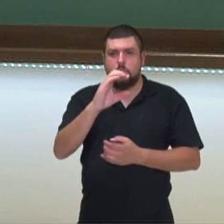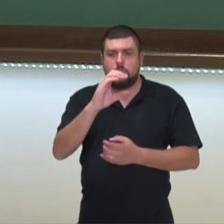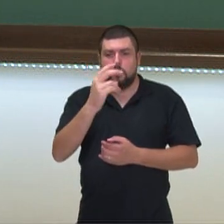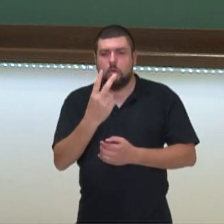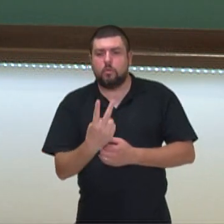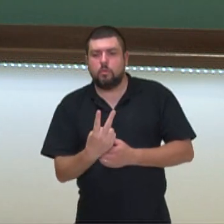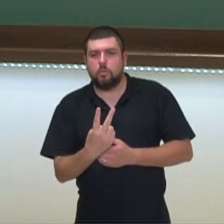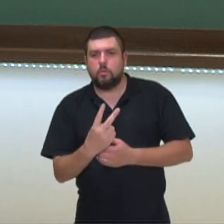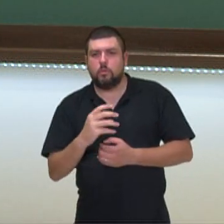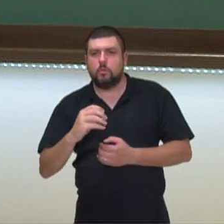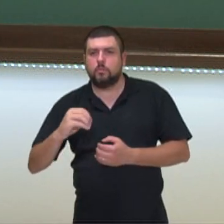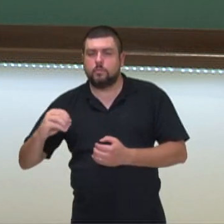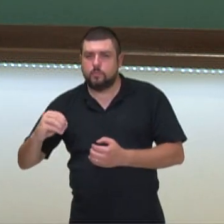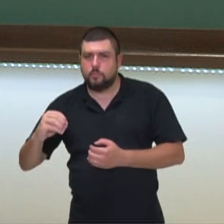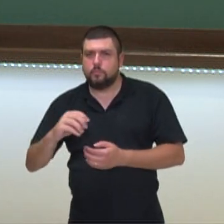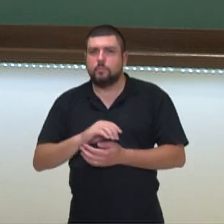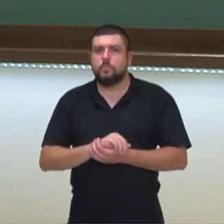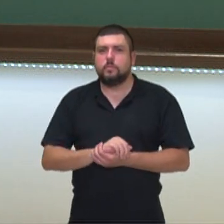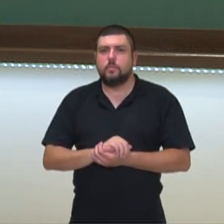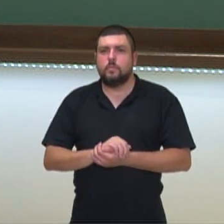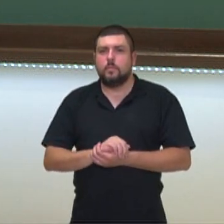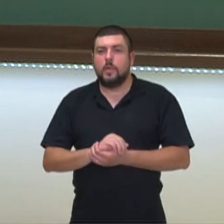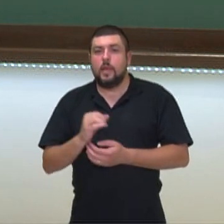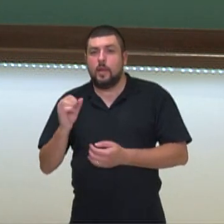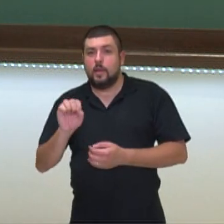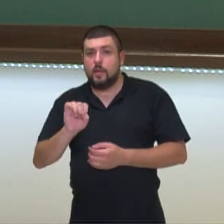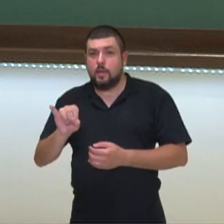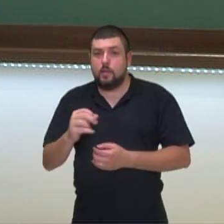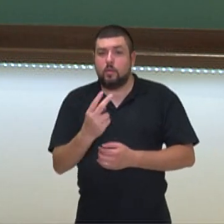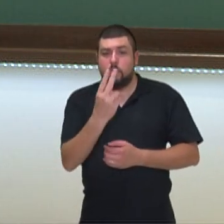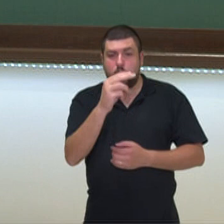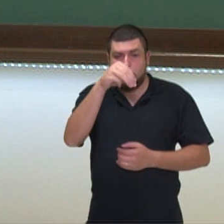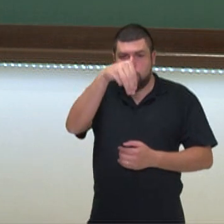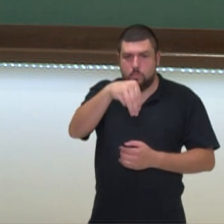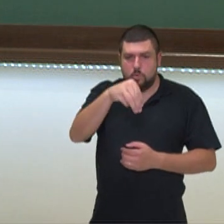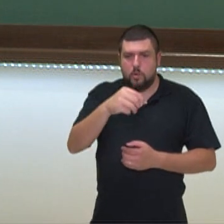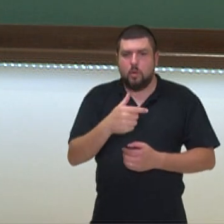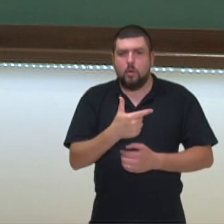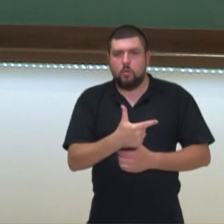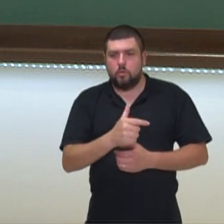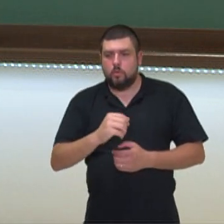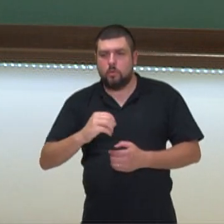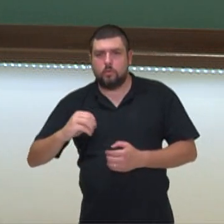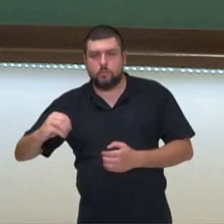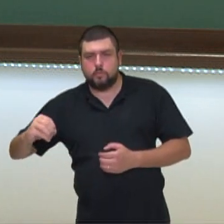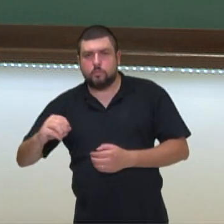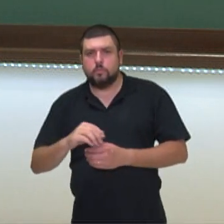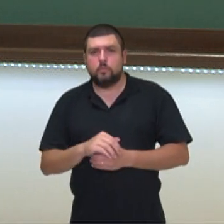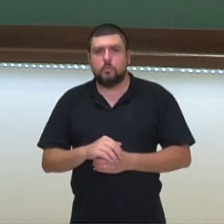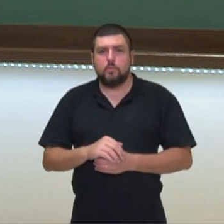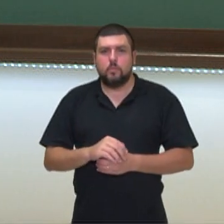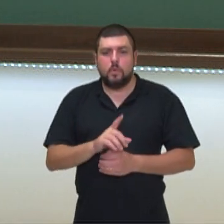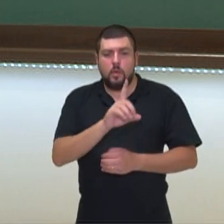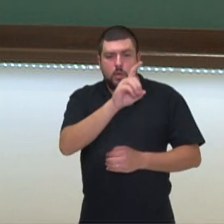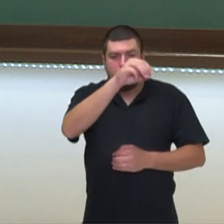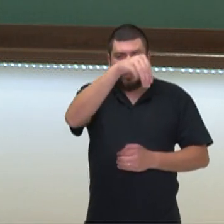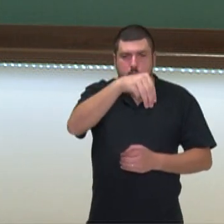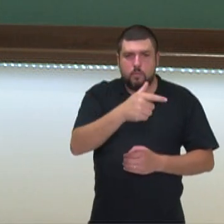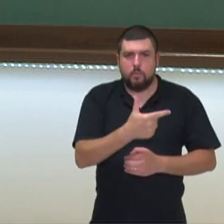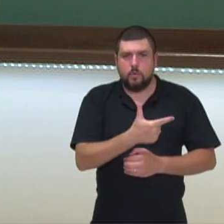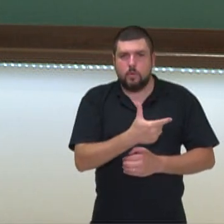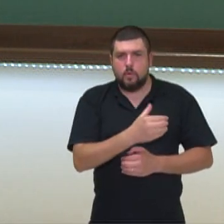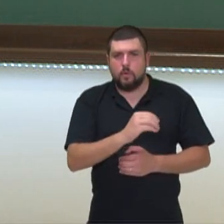valer 200. Né? Se tiver na unidade de milhar, ele vai valer 2.000. Se tiver na dezena de milhar, ele vai valer 20.000. E assim por